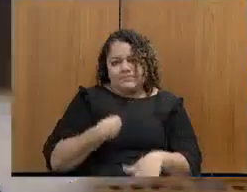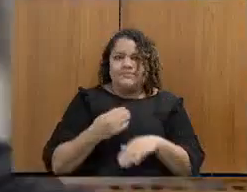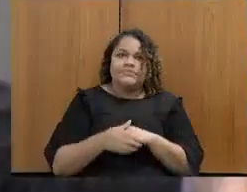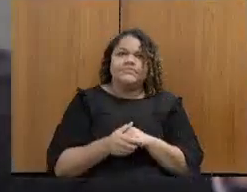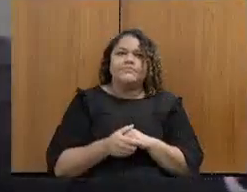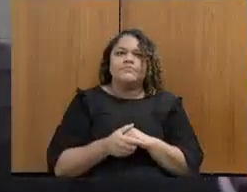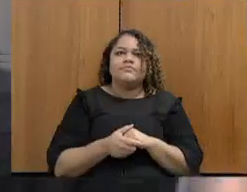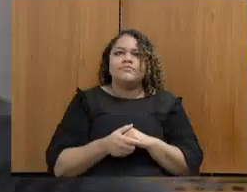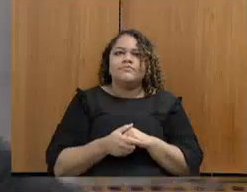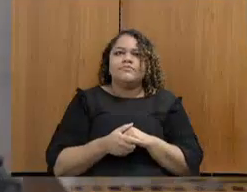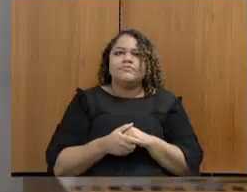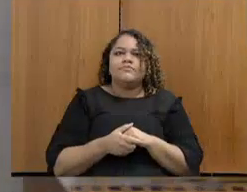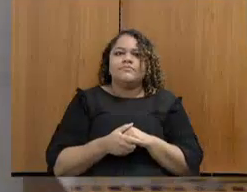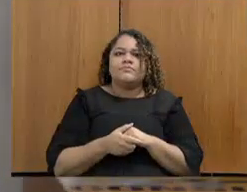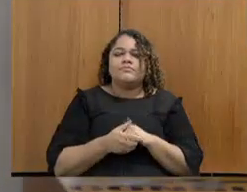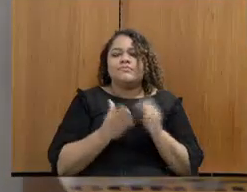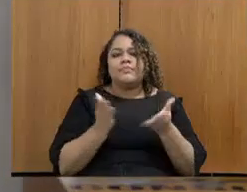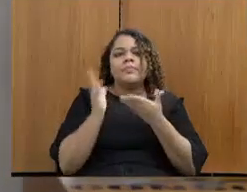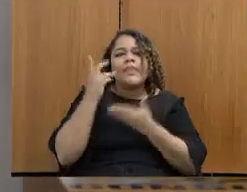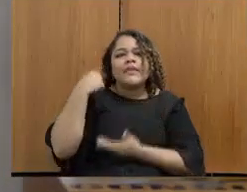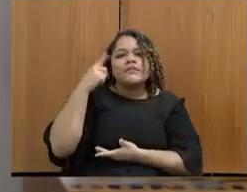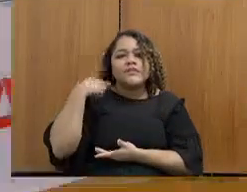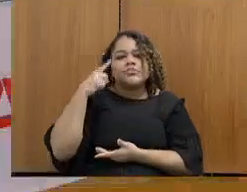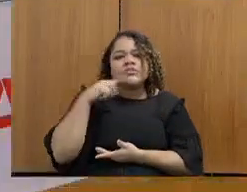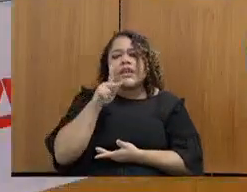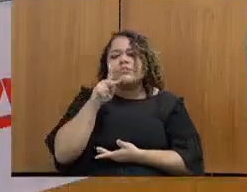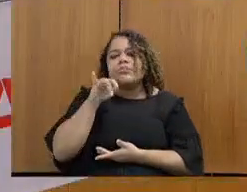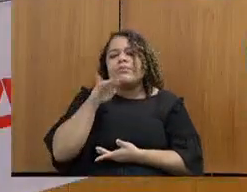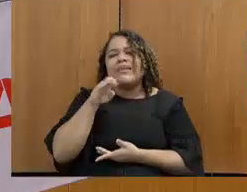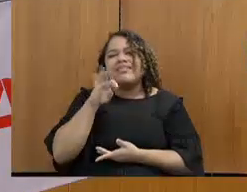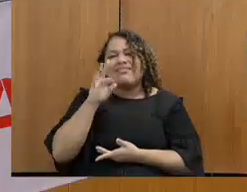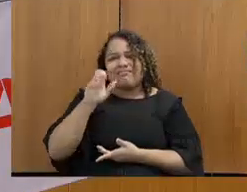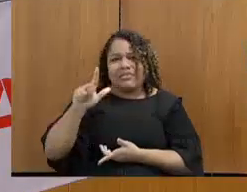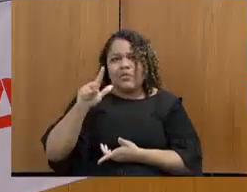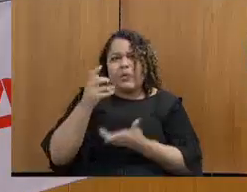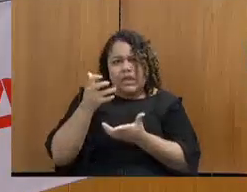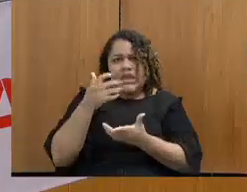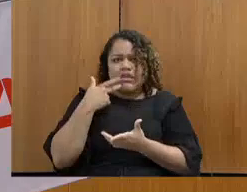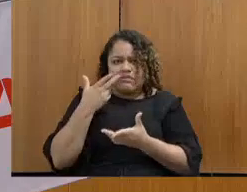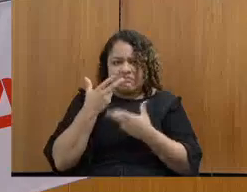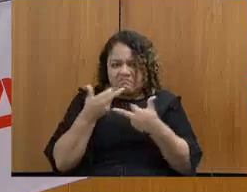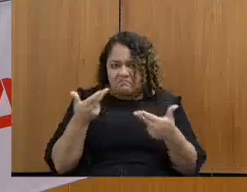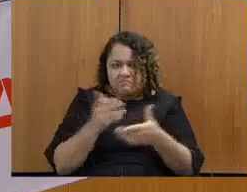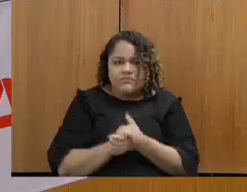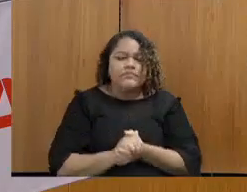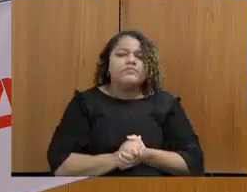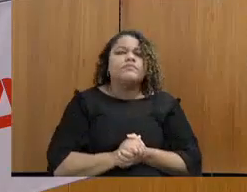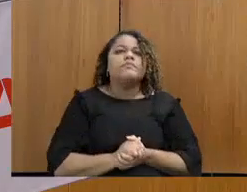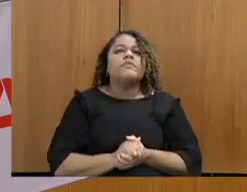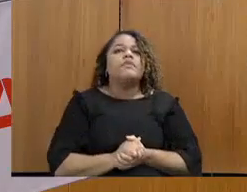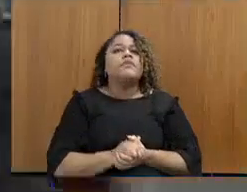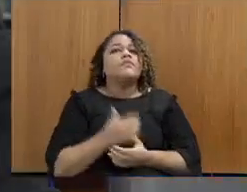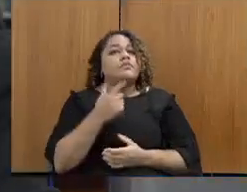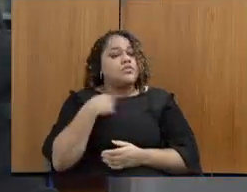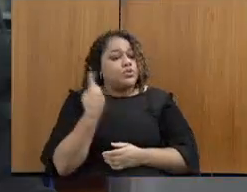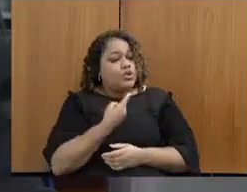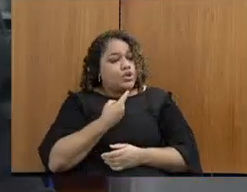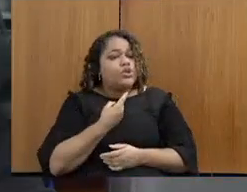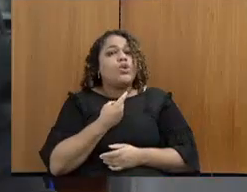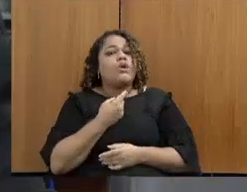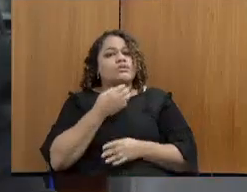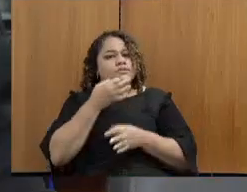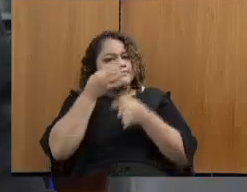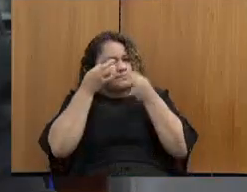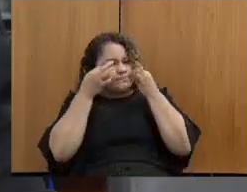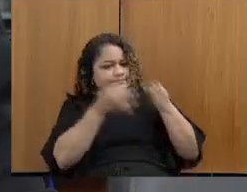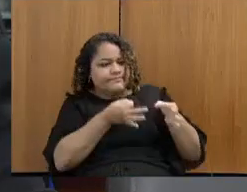Pimentel se deseja fazer alguma consideração pelas dizer que nós estamos atentos ao Assembleia fiscaliza